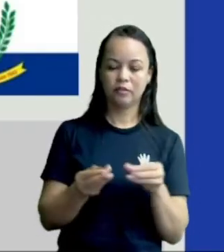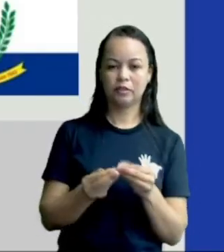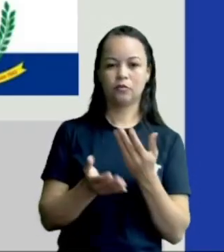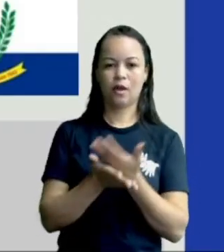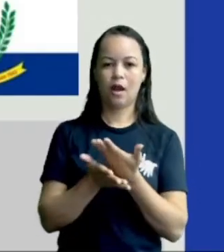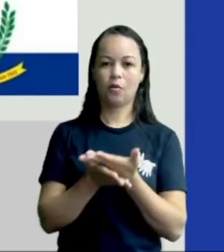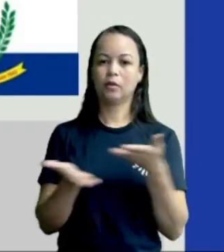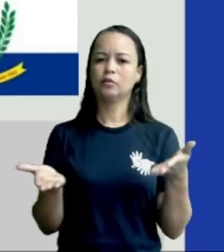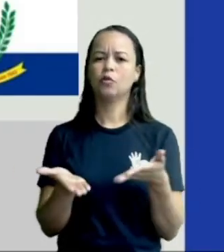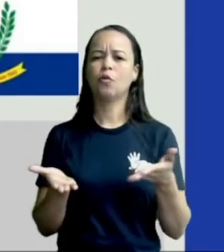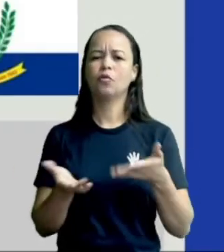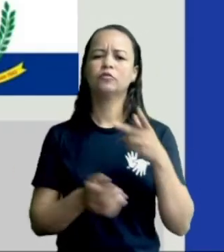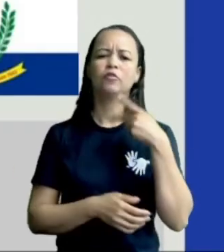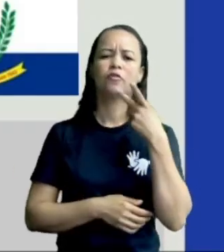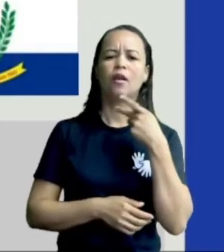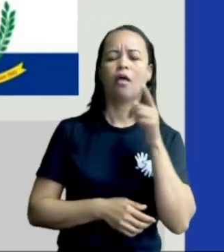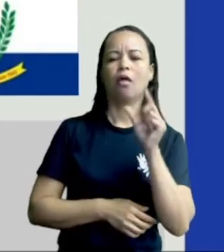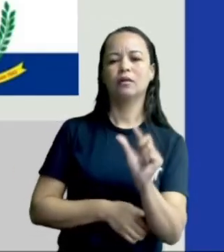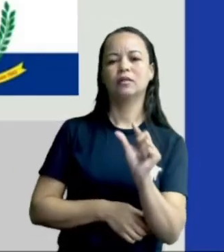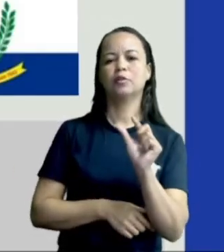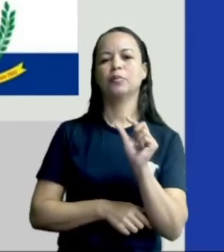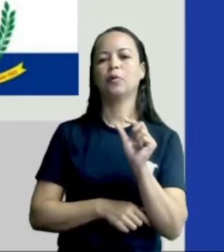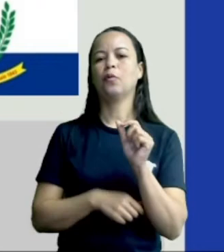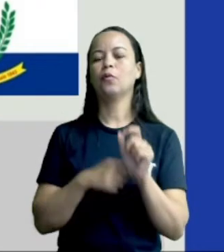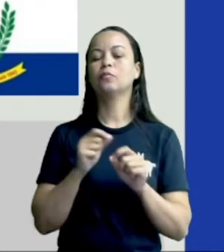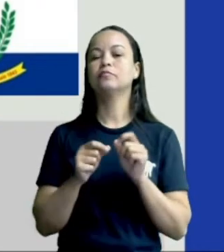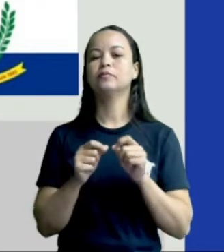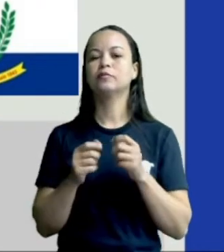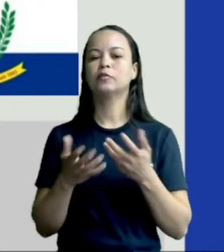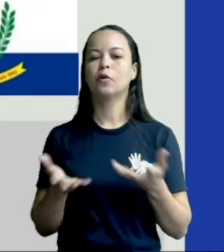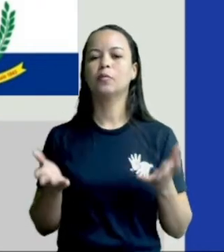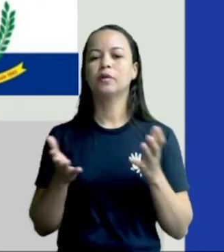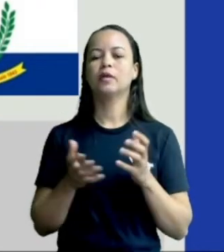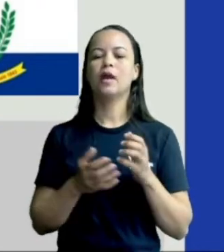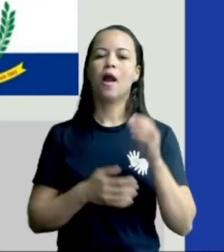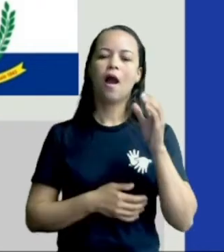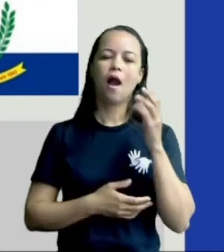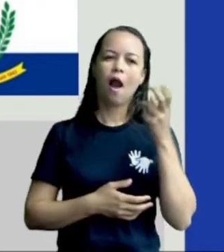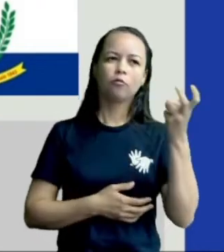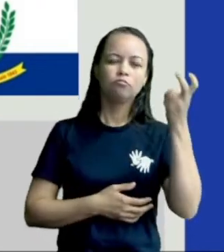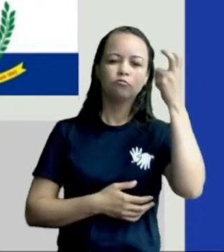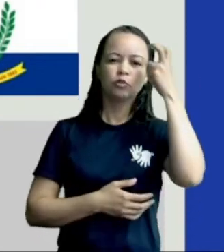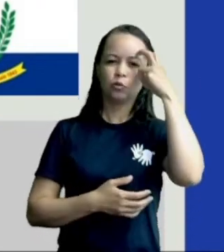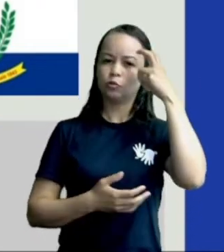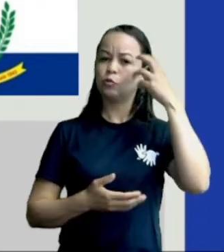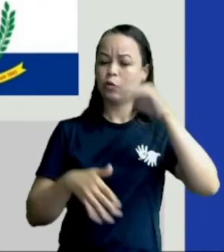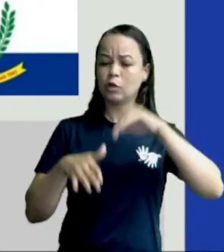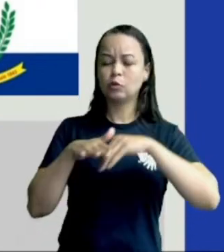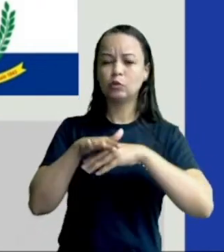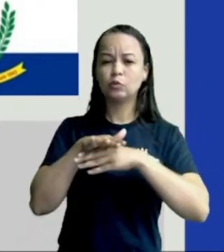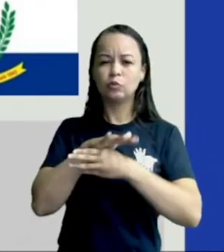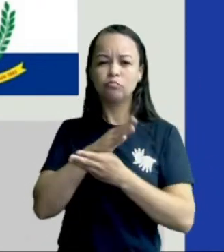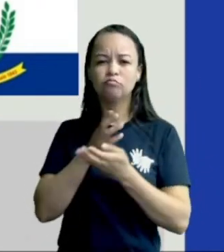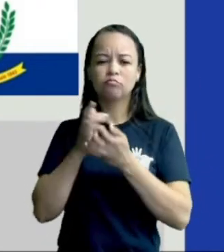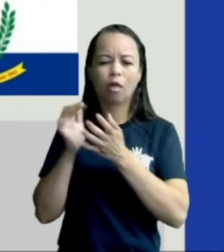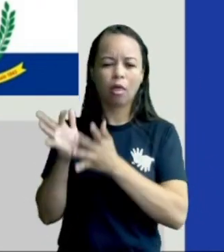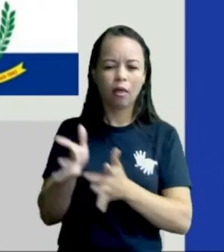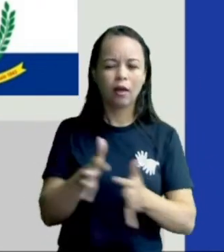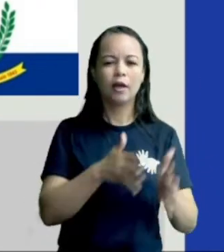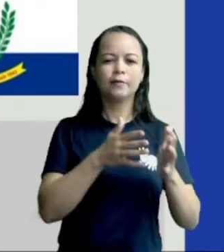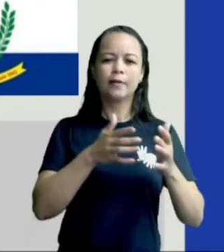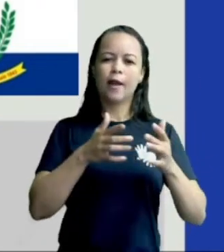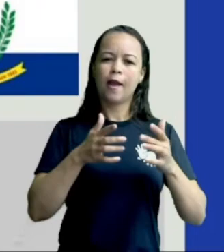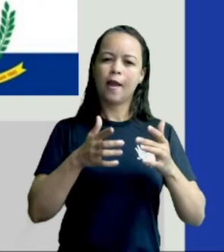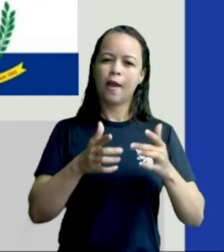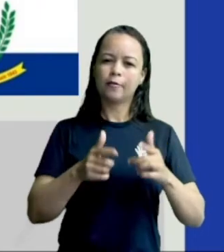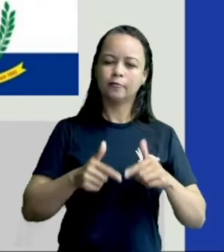hoje, né, foi falando um pouco sobre essa cultura, essa tradição, essa luta,